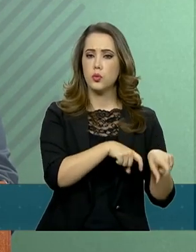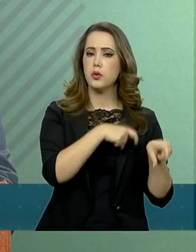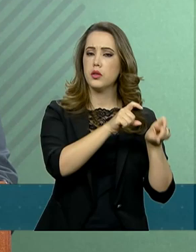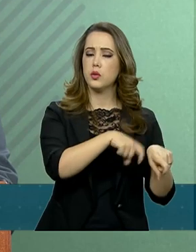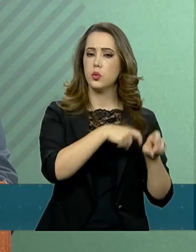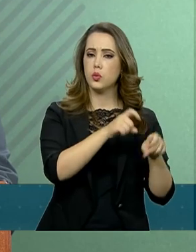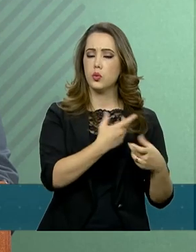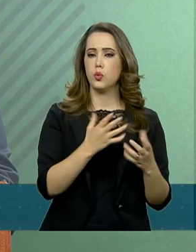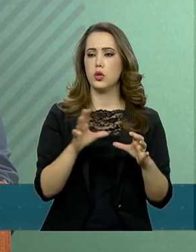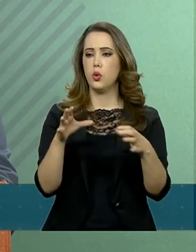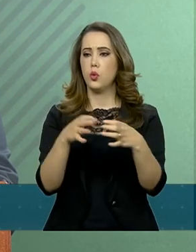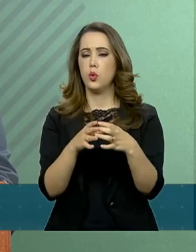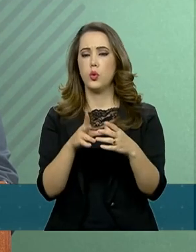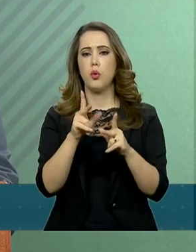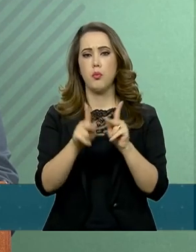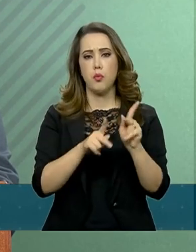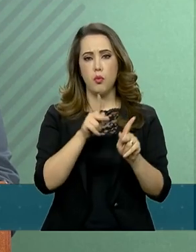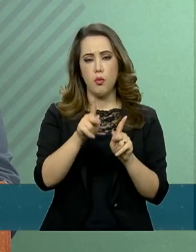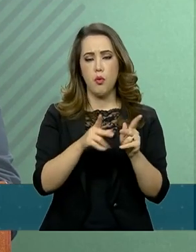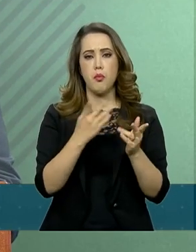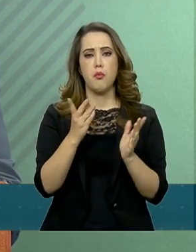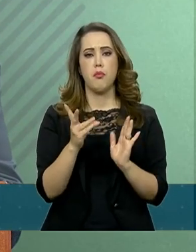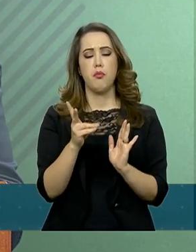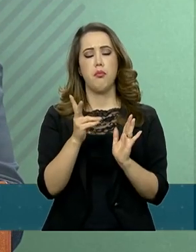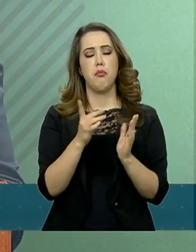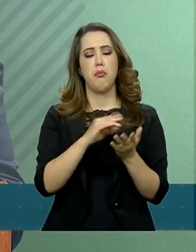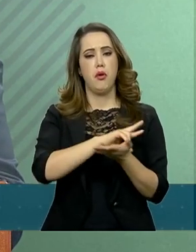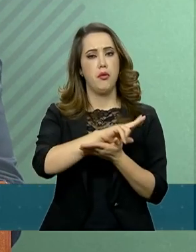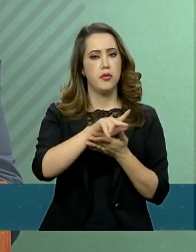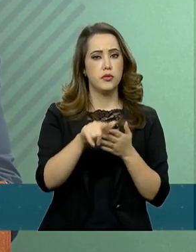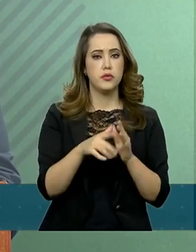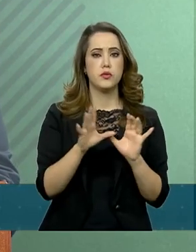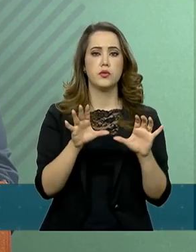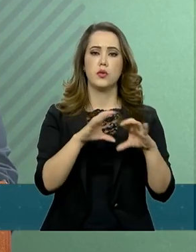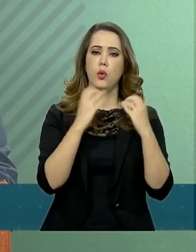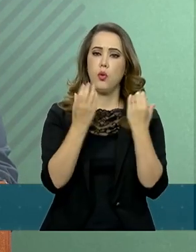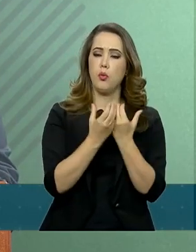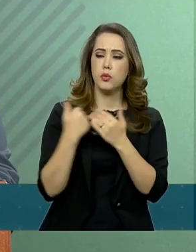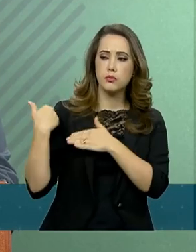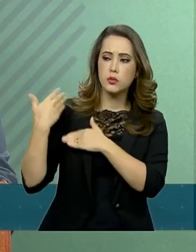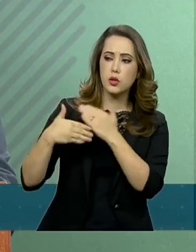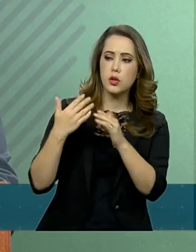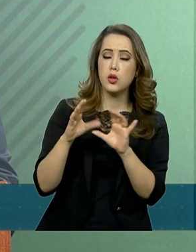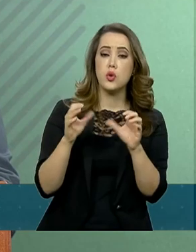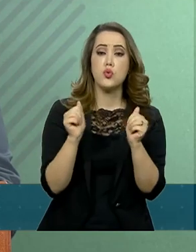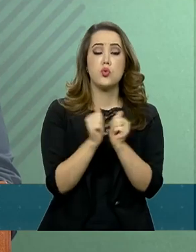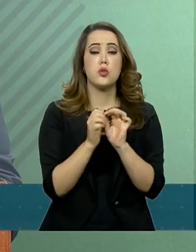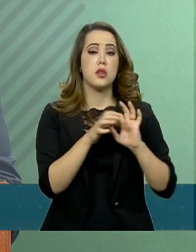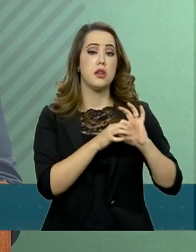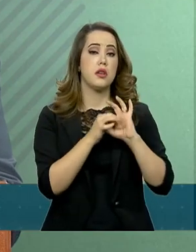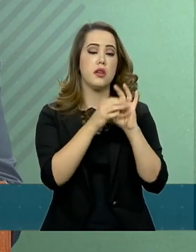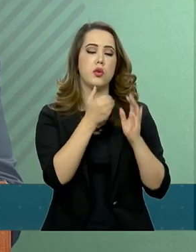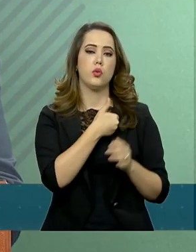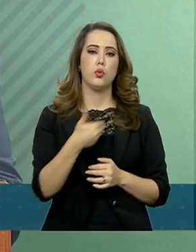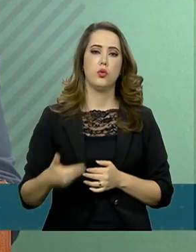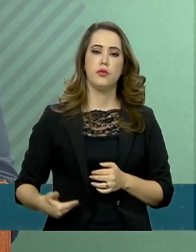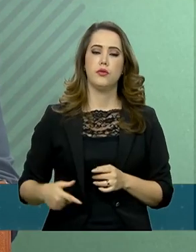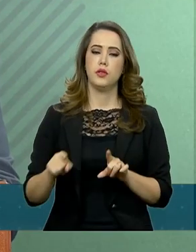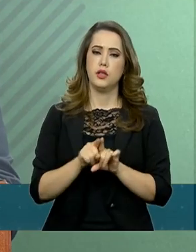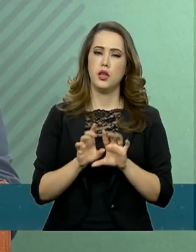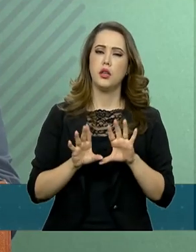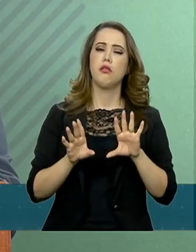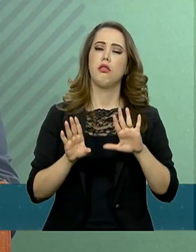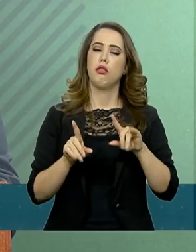povos e comunidades tradicionais poder público eo setor empresarial na